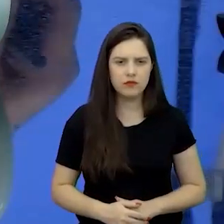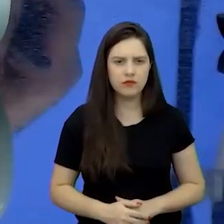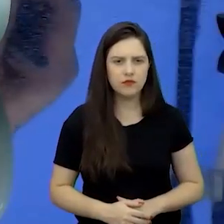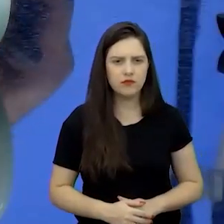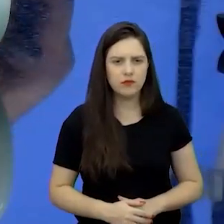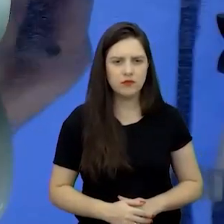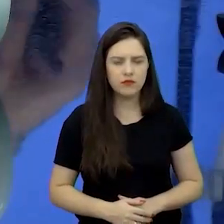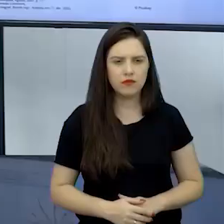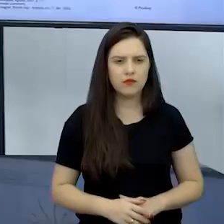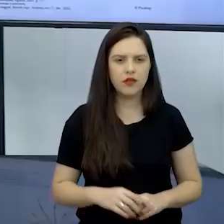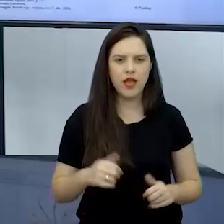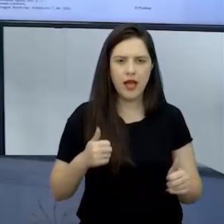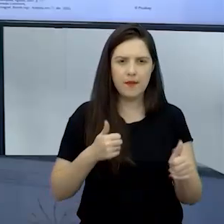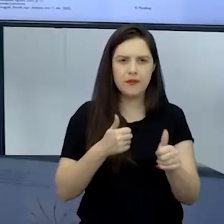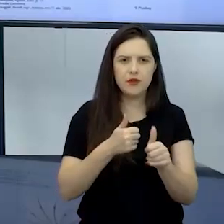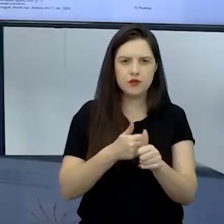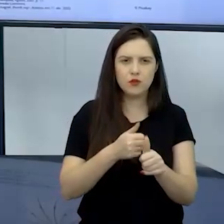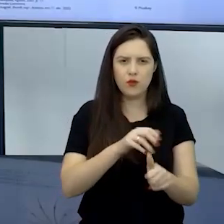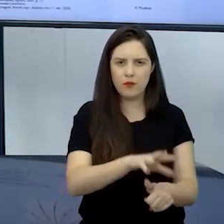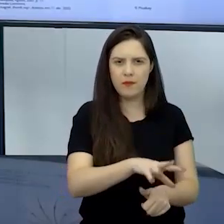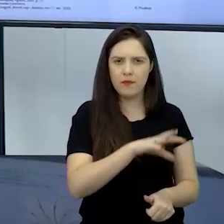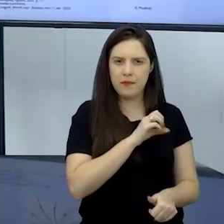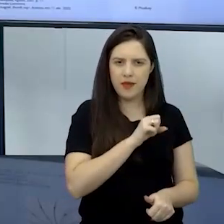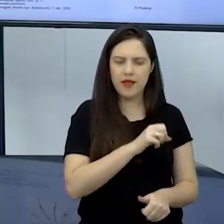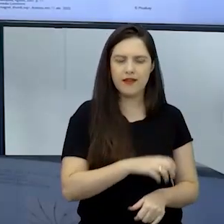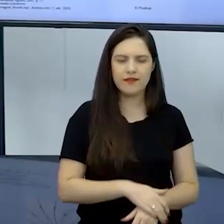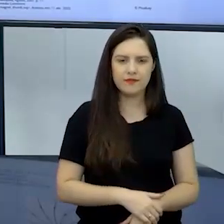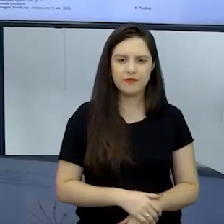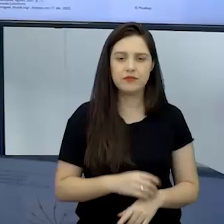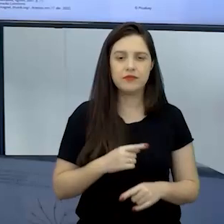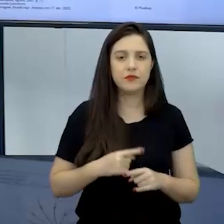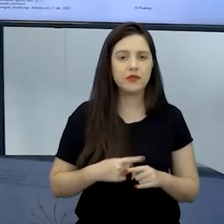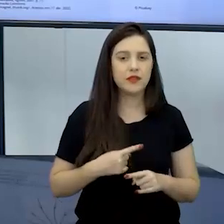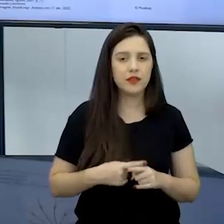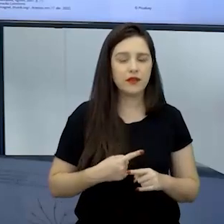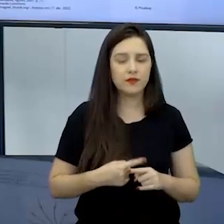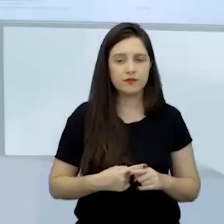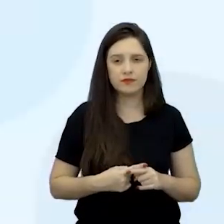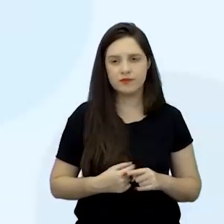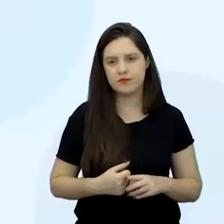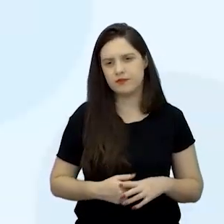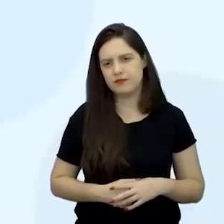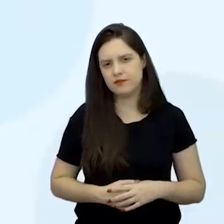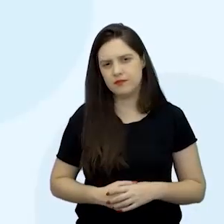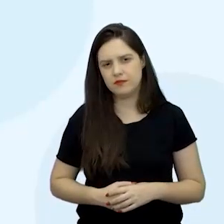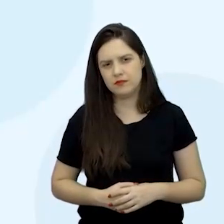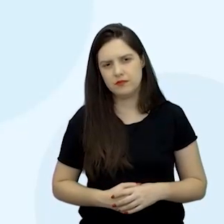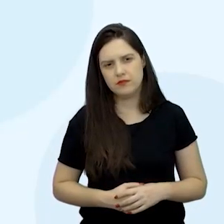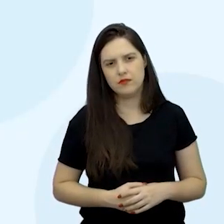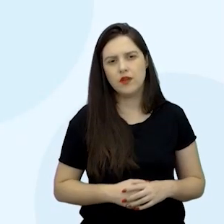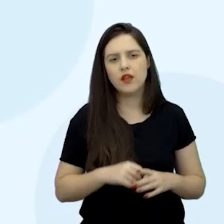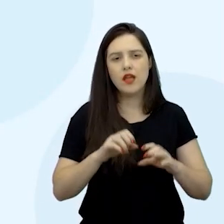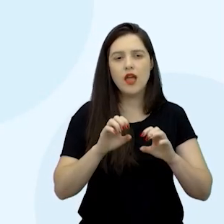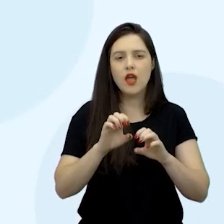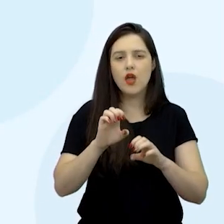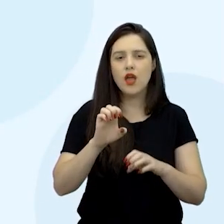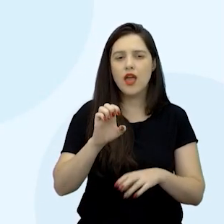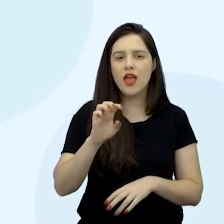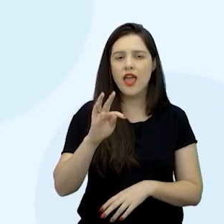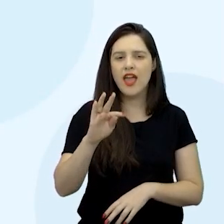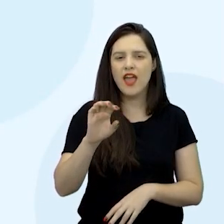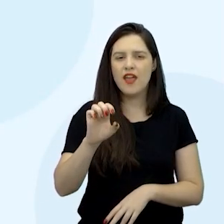perto. Aproximou, ele já é atraído. Então isso tem a ver com o quê? Com isso aqui, ó. Esse efeito é percebido pela ação de uma